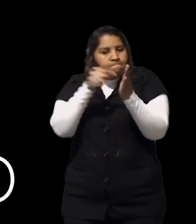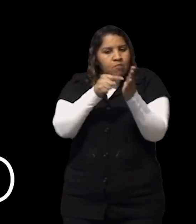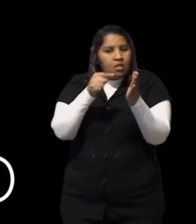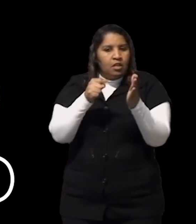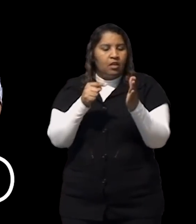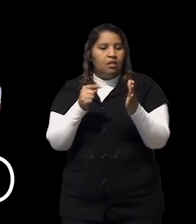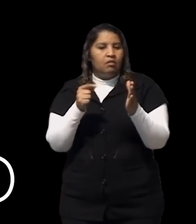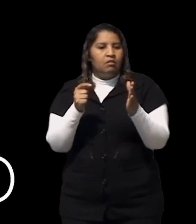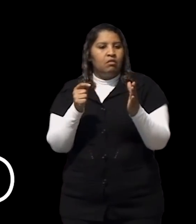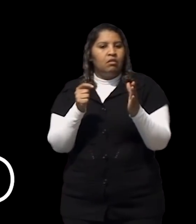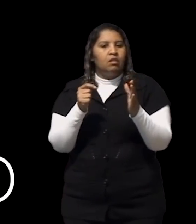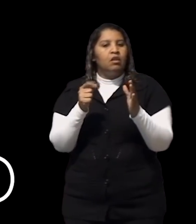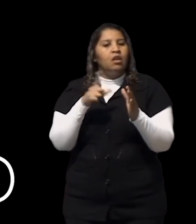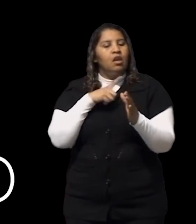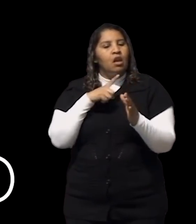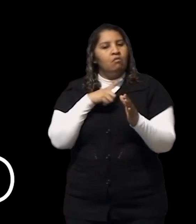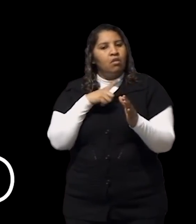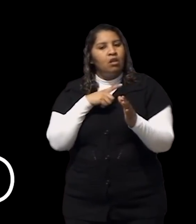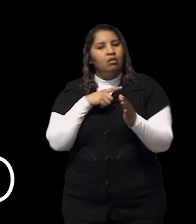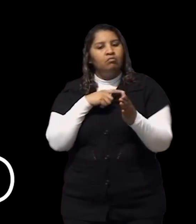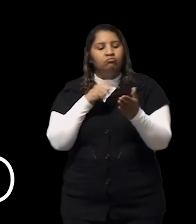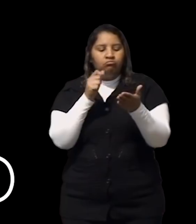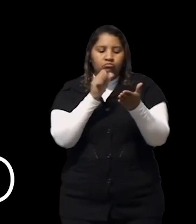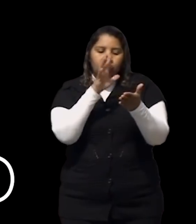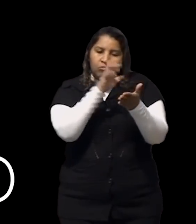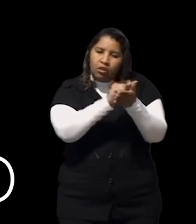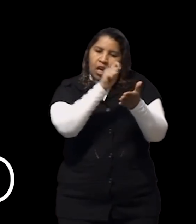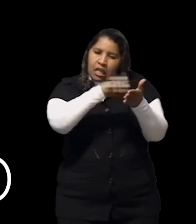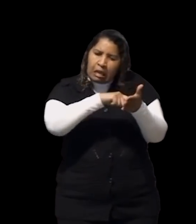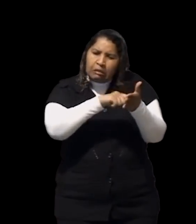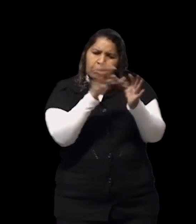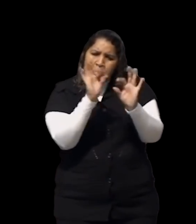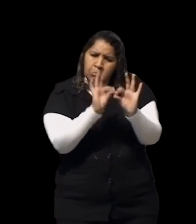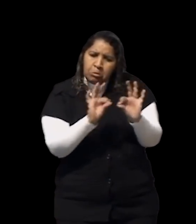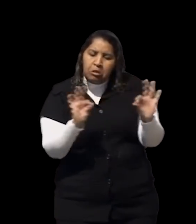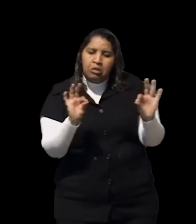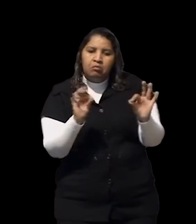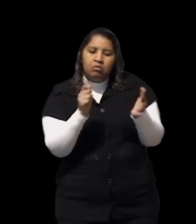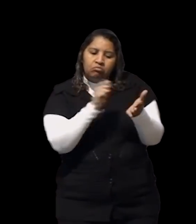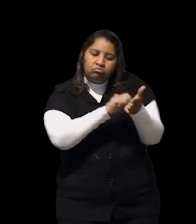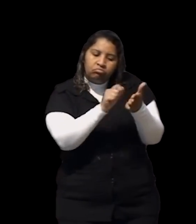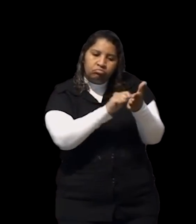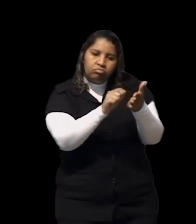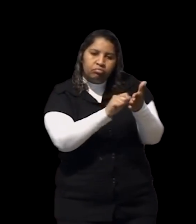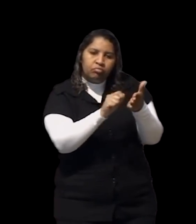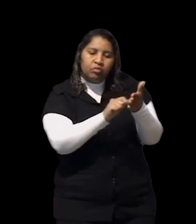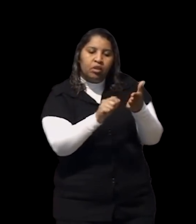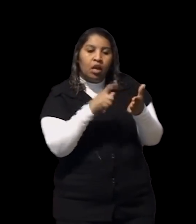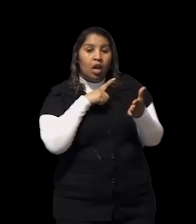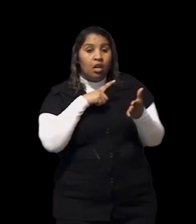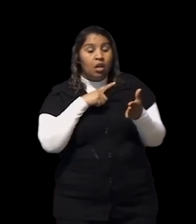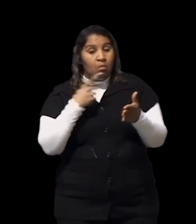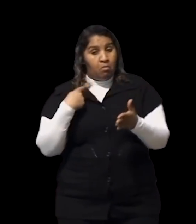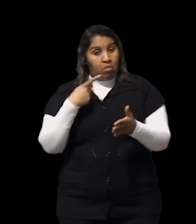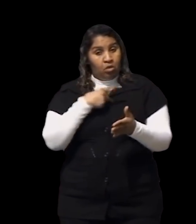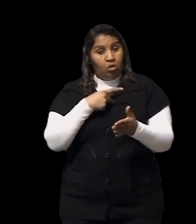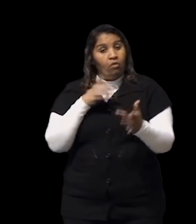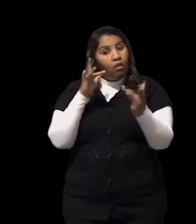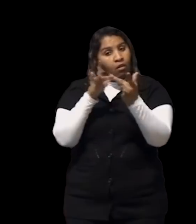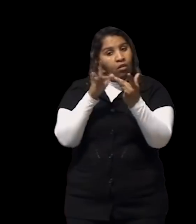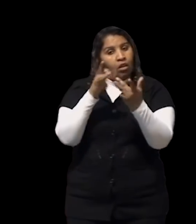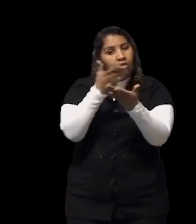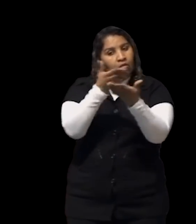e essa mensagem você vai preencher um cadastro muito simples e um dos pastores da nossa igreja vai entrar em contato com você